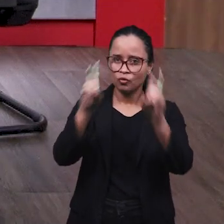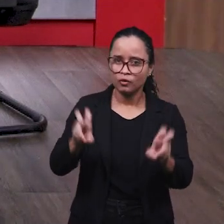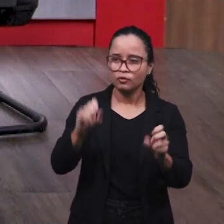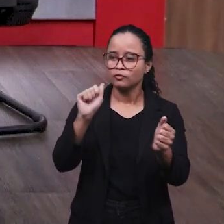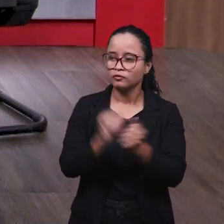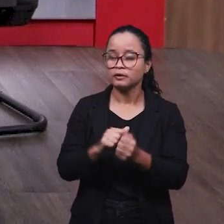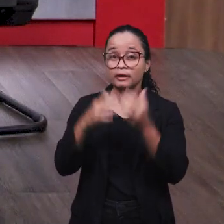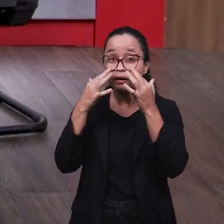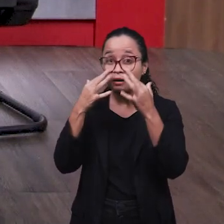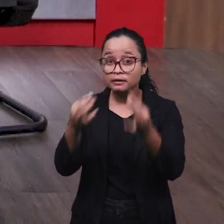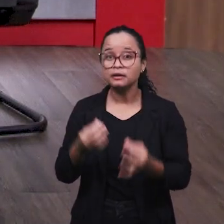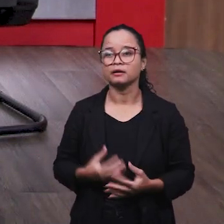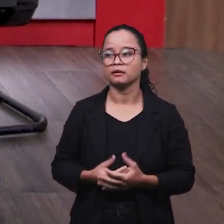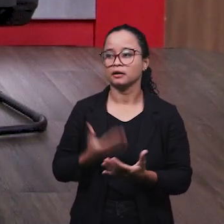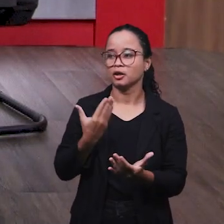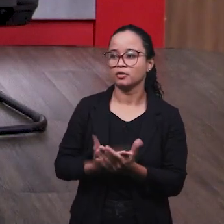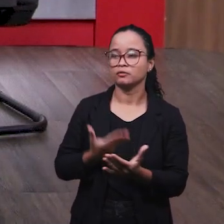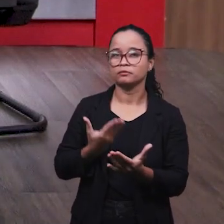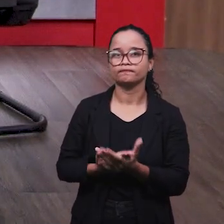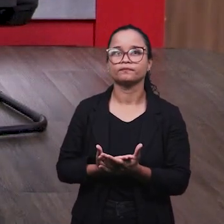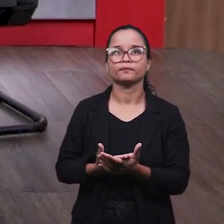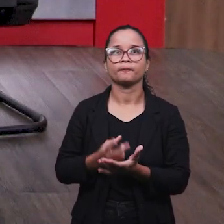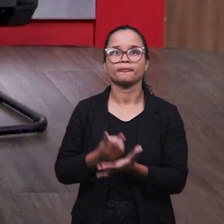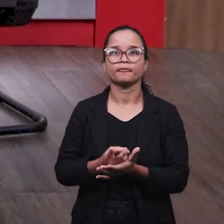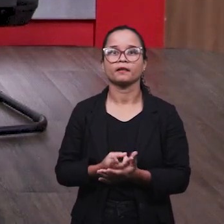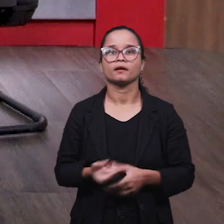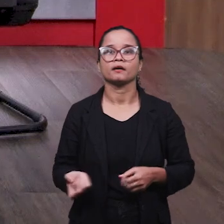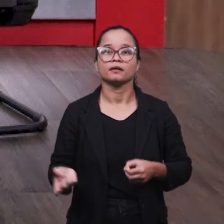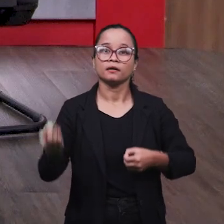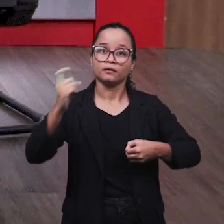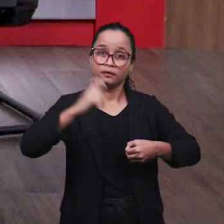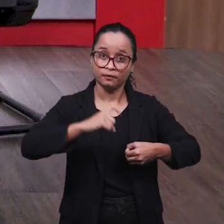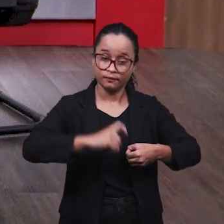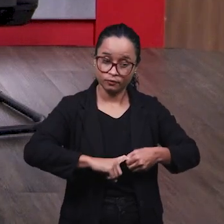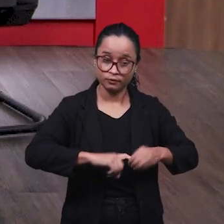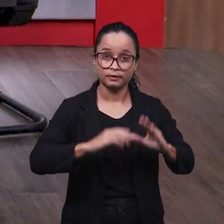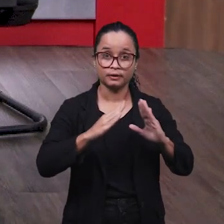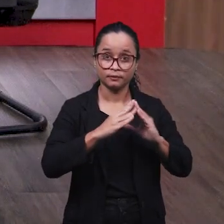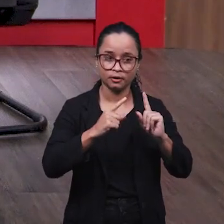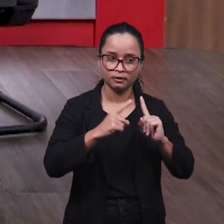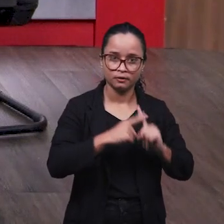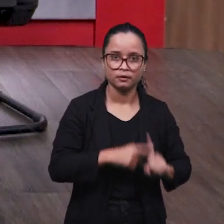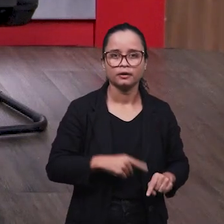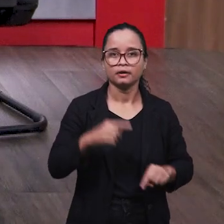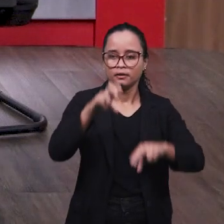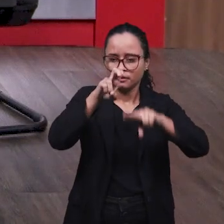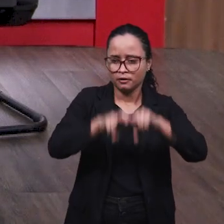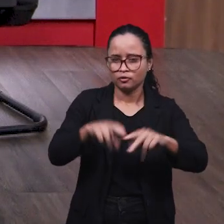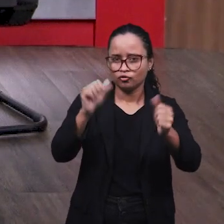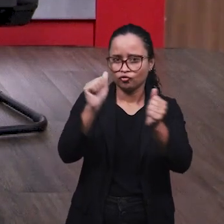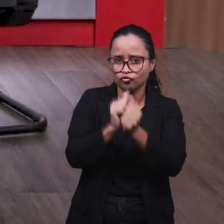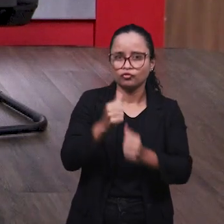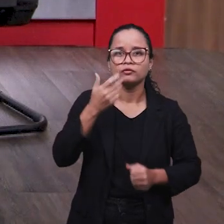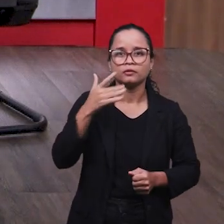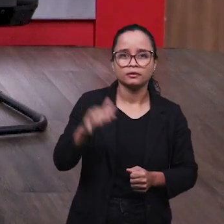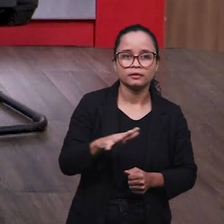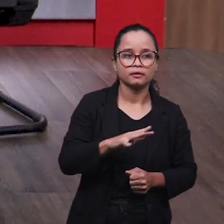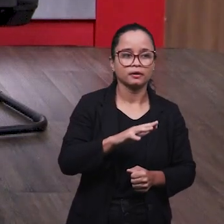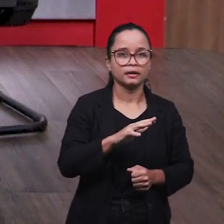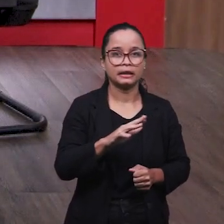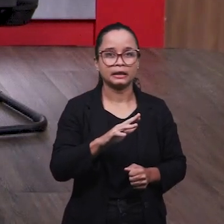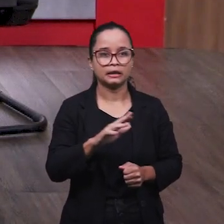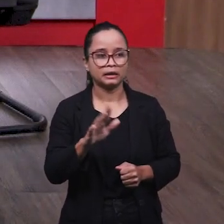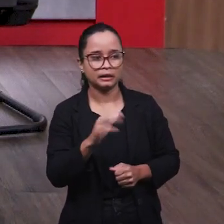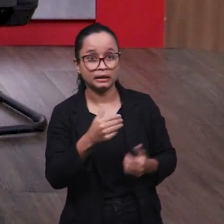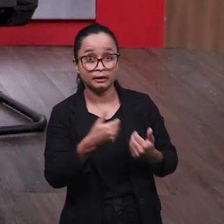prestava atenção na aula o tempo todo. E ao retornar para o templo, ele permaneceu sentado com as outras crianças e não mais com os pais, e